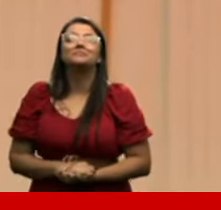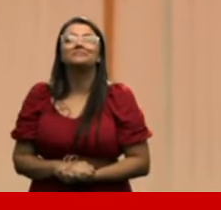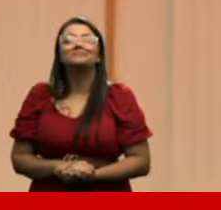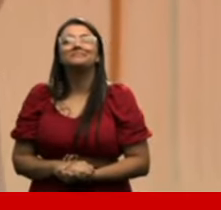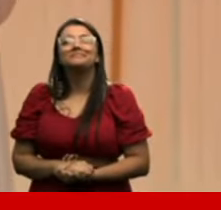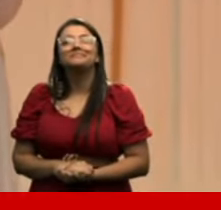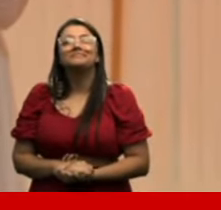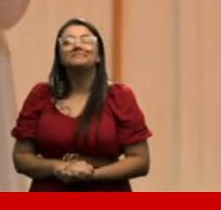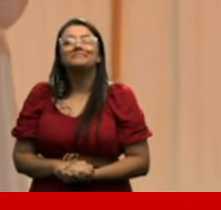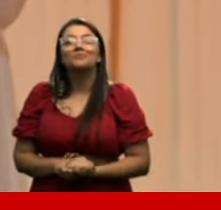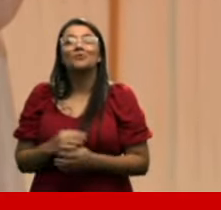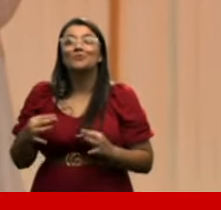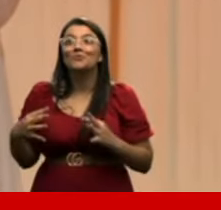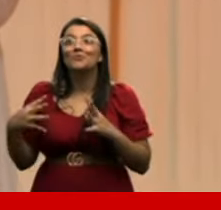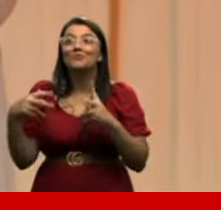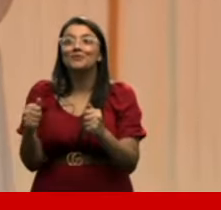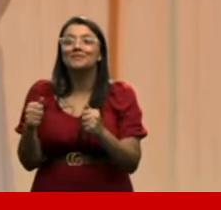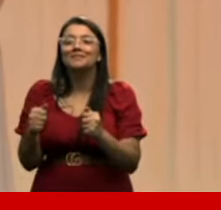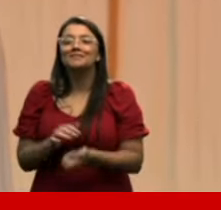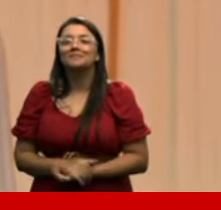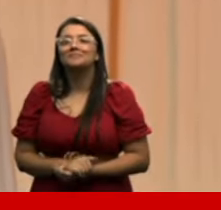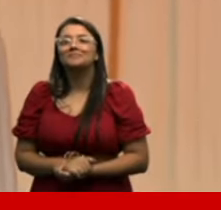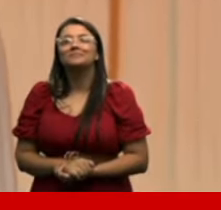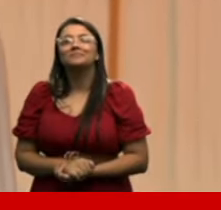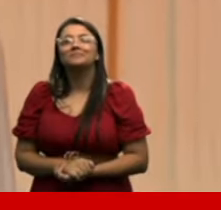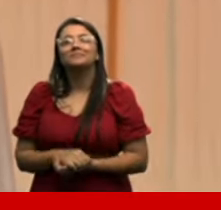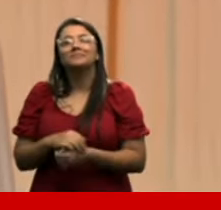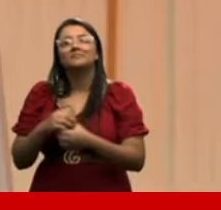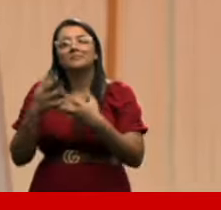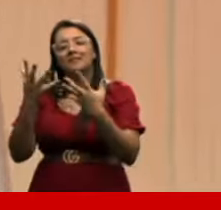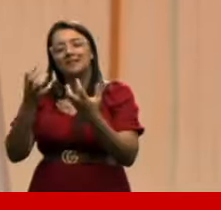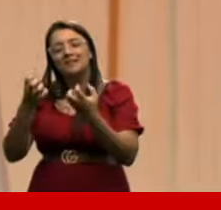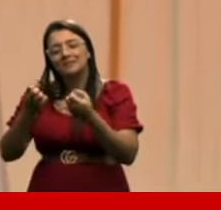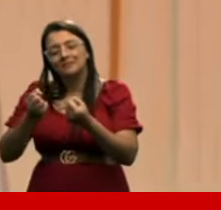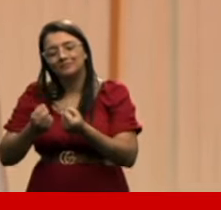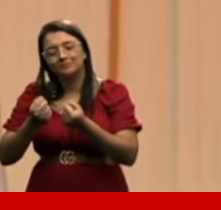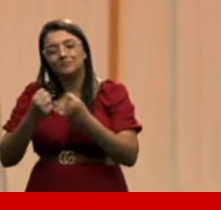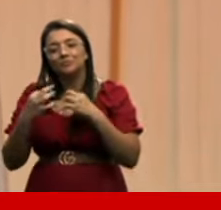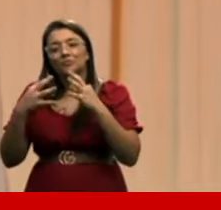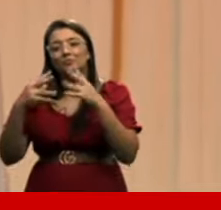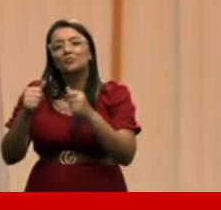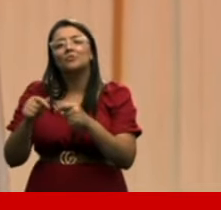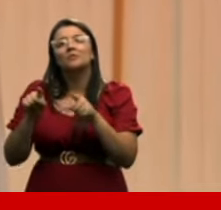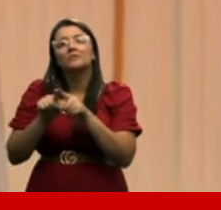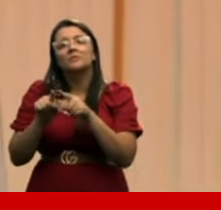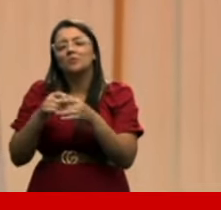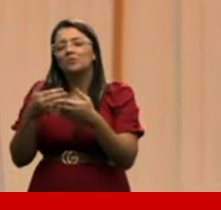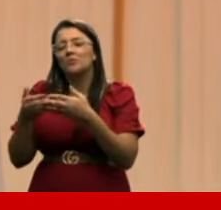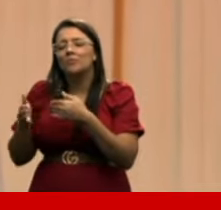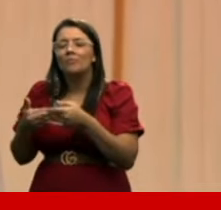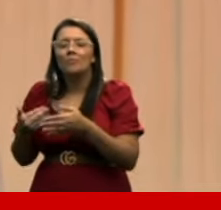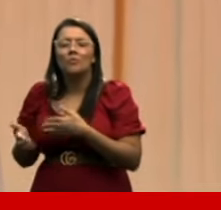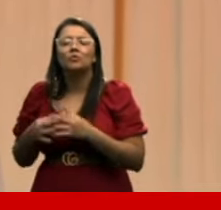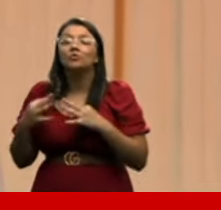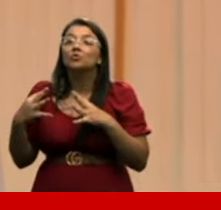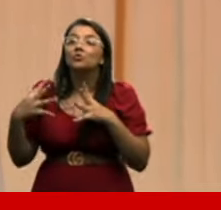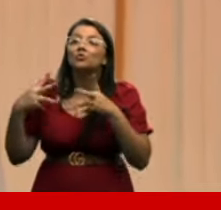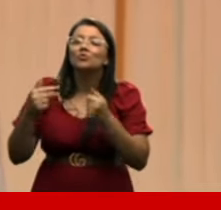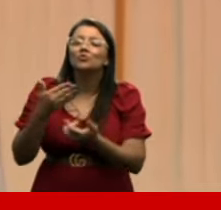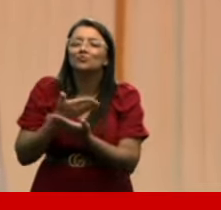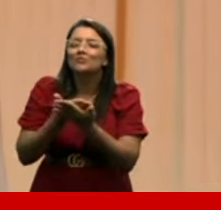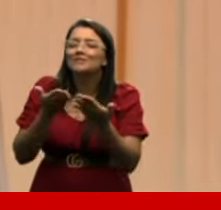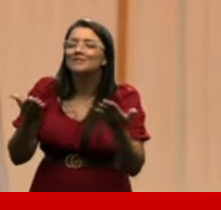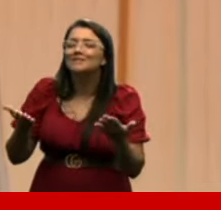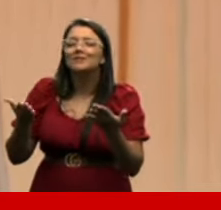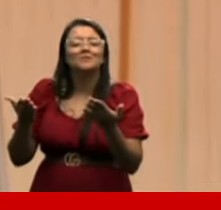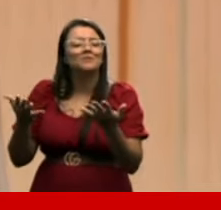aí. Todos os que estão em casa ou estão aqui, todas